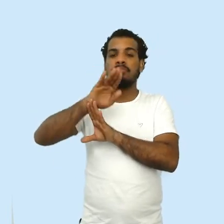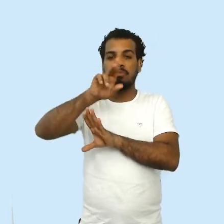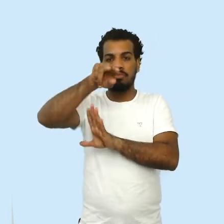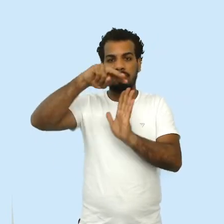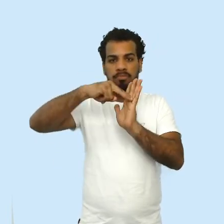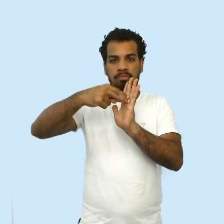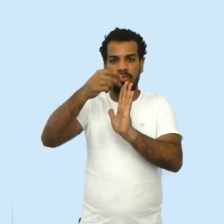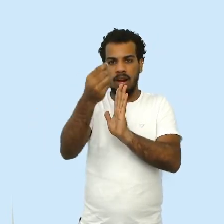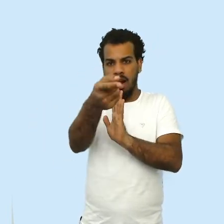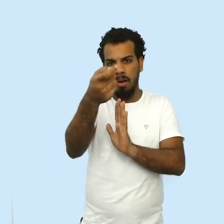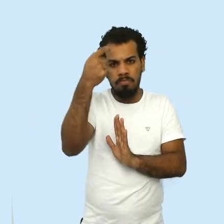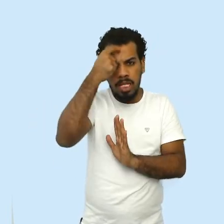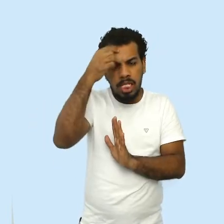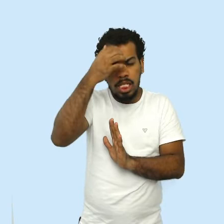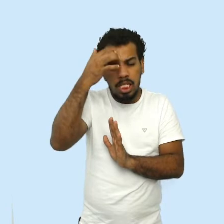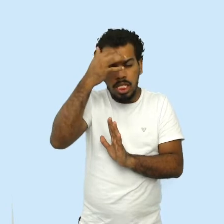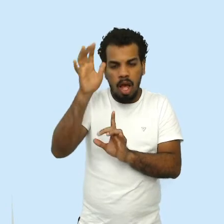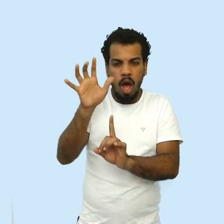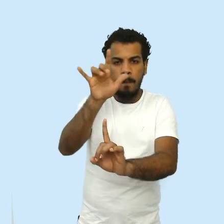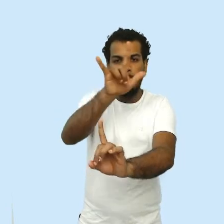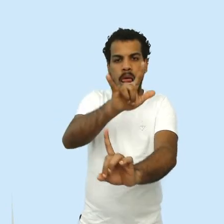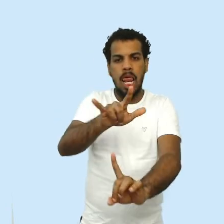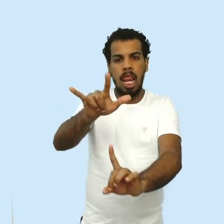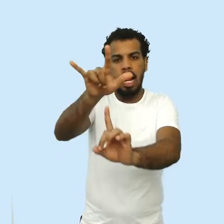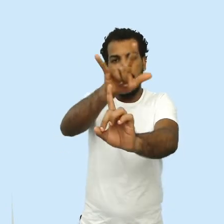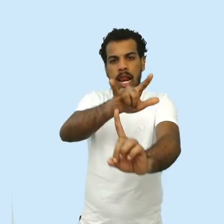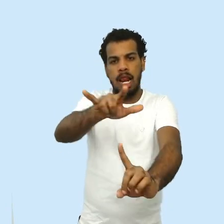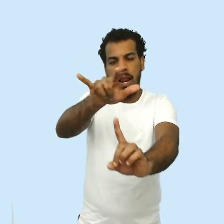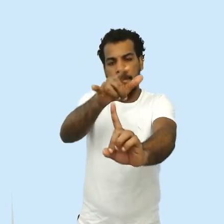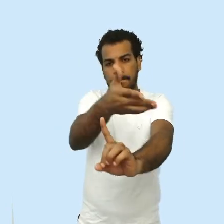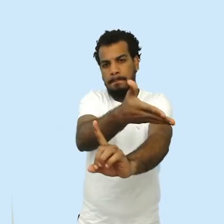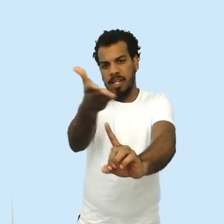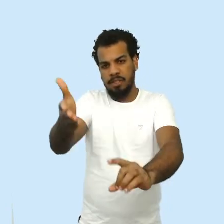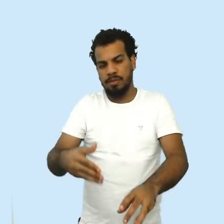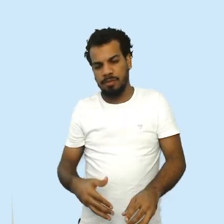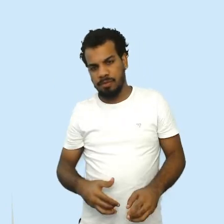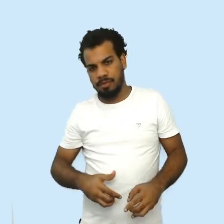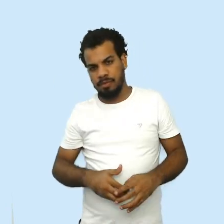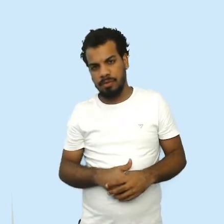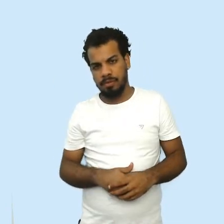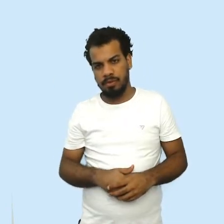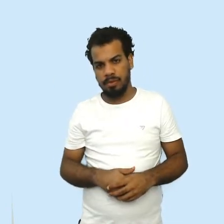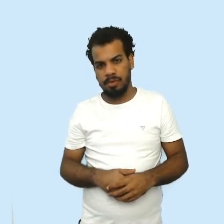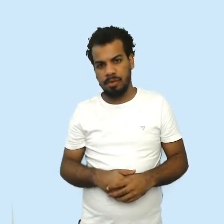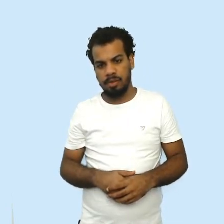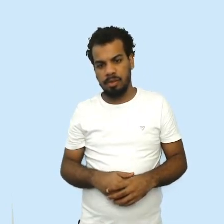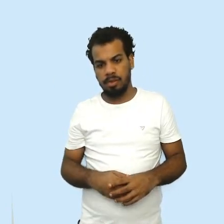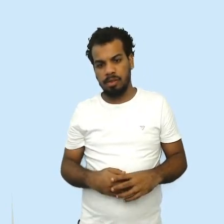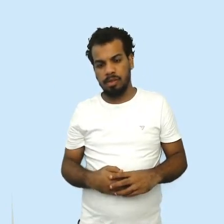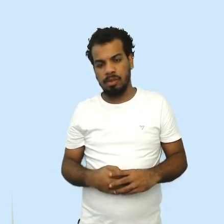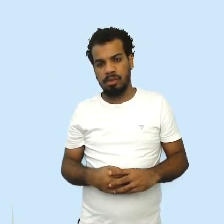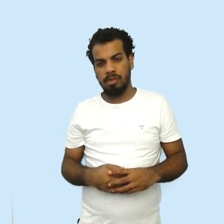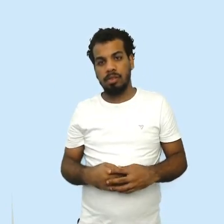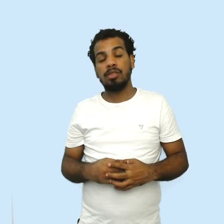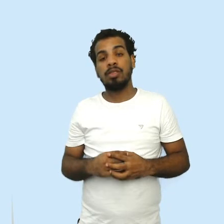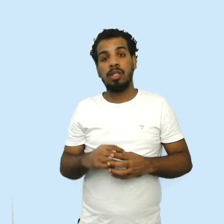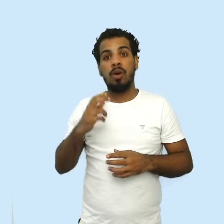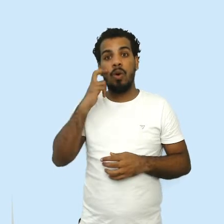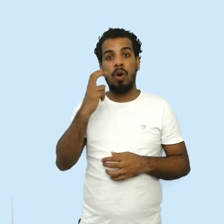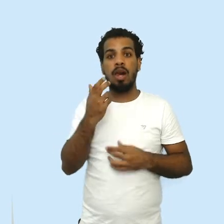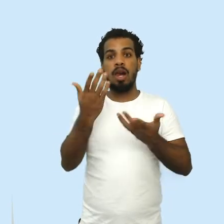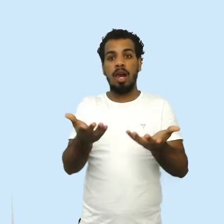da consciência e inconsciência das pessoas. Ou seja, a indústria cultural, mais uma vez, querendo